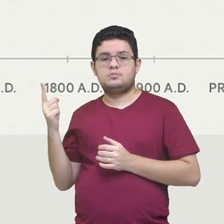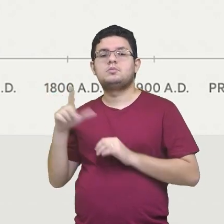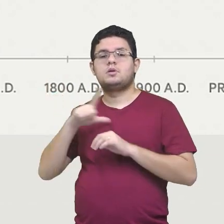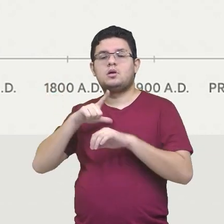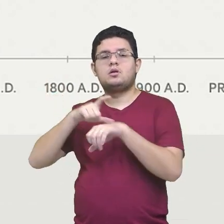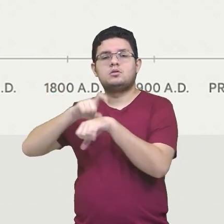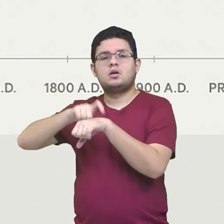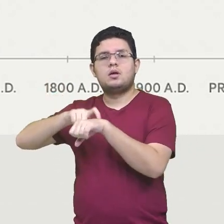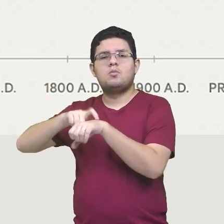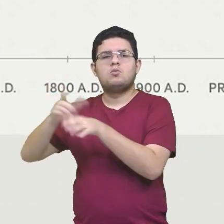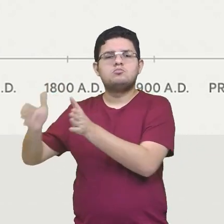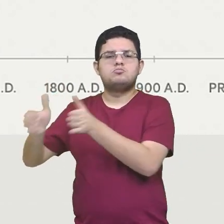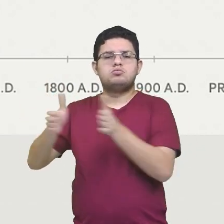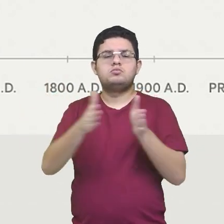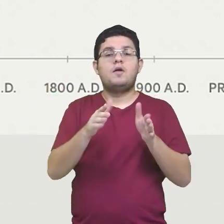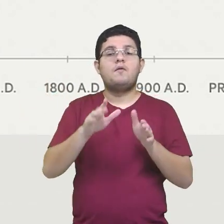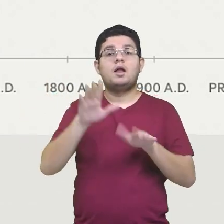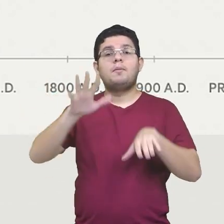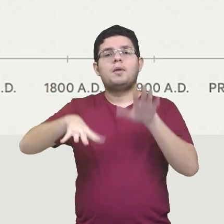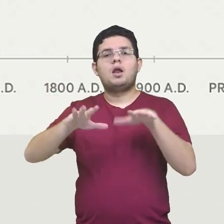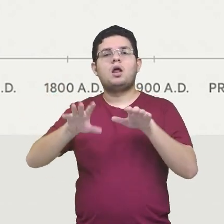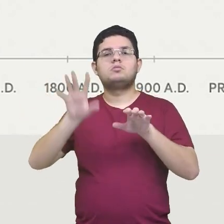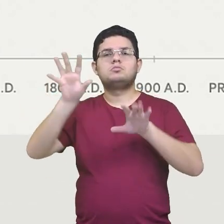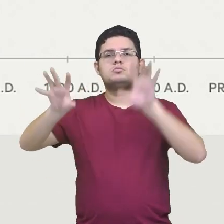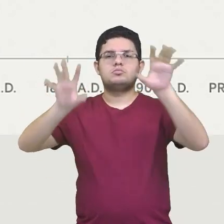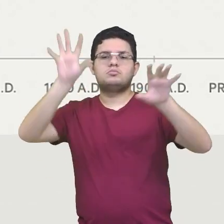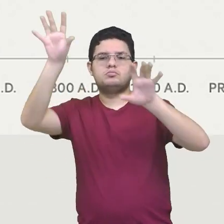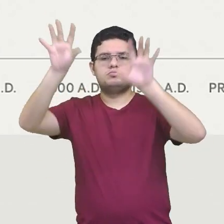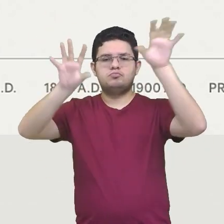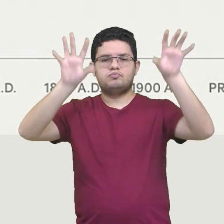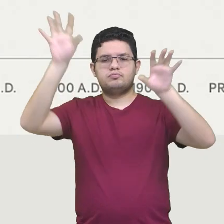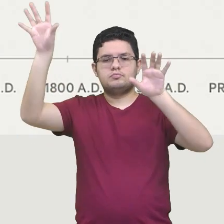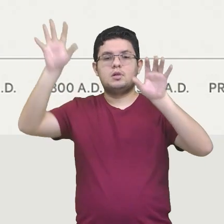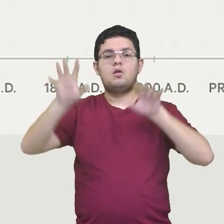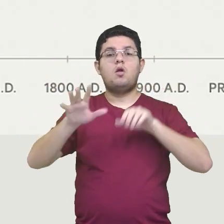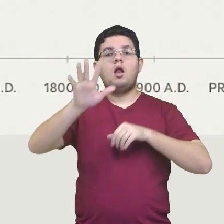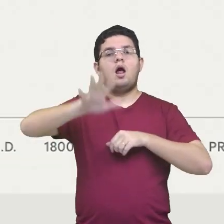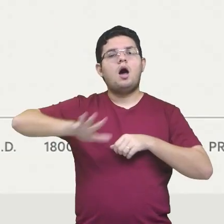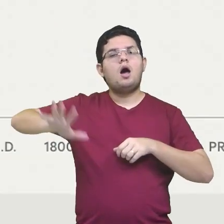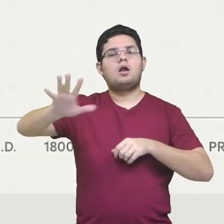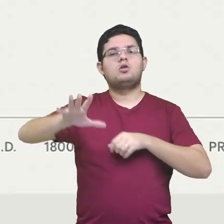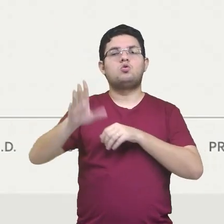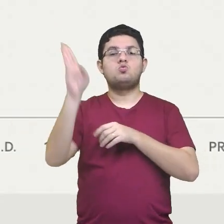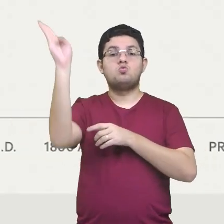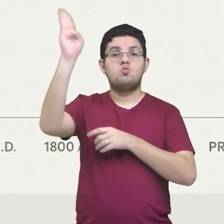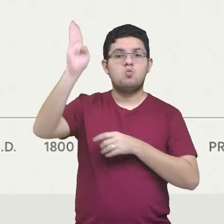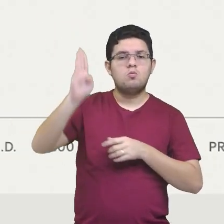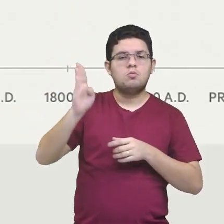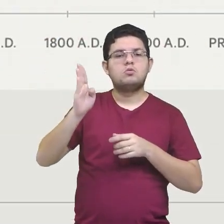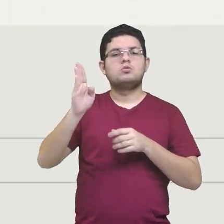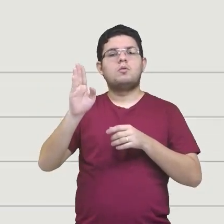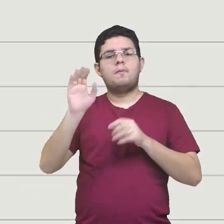a região. Então, se eu colocar aqui, por exemplo, a América do Sul, né, então nós vamos ter aqui,